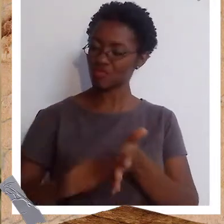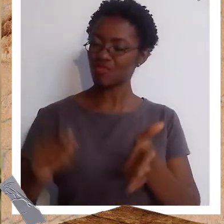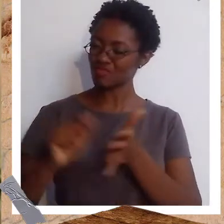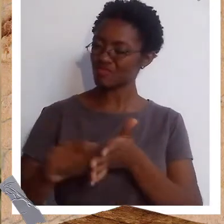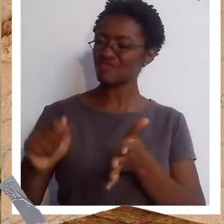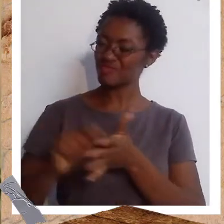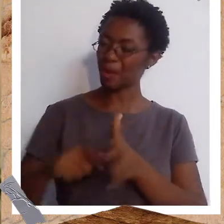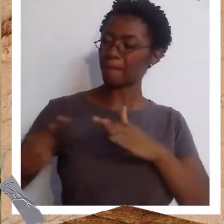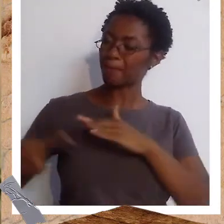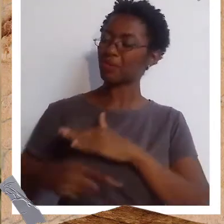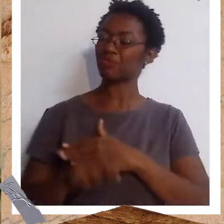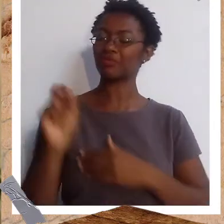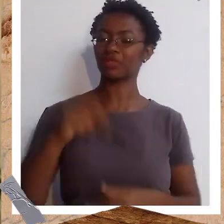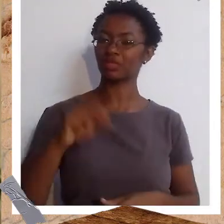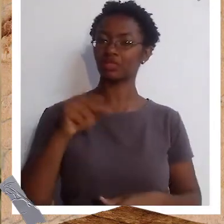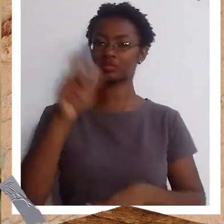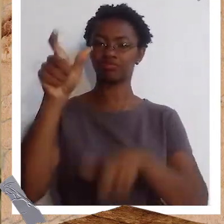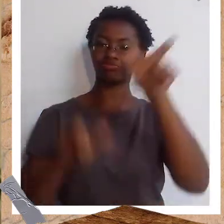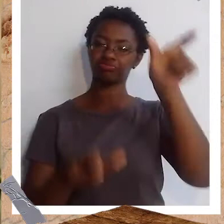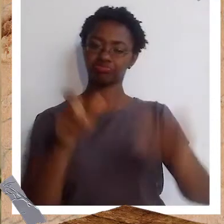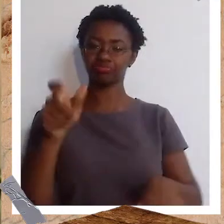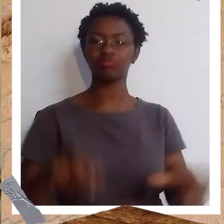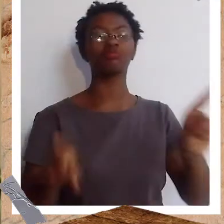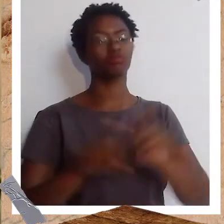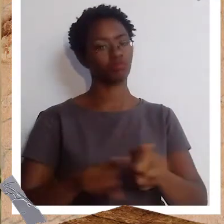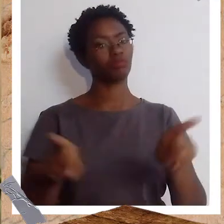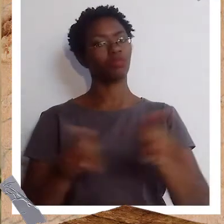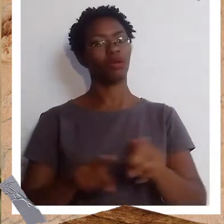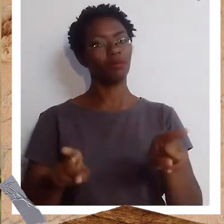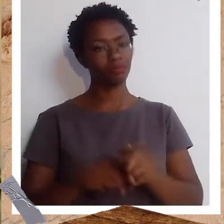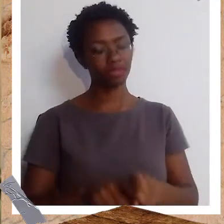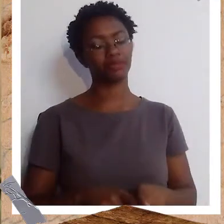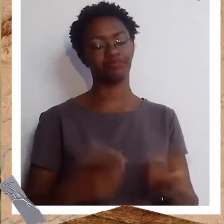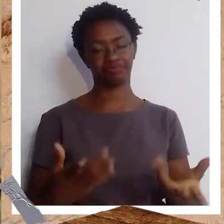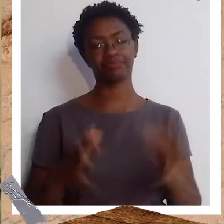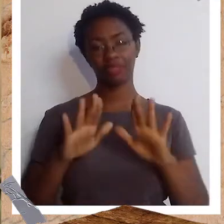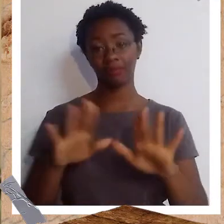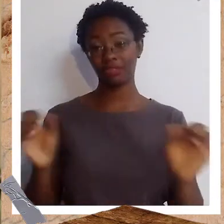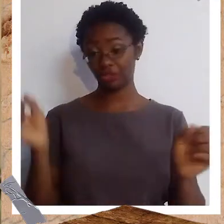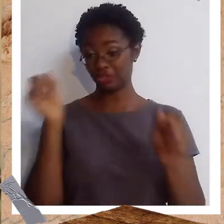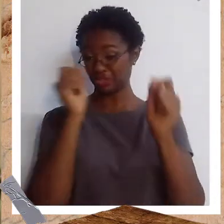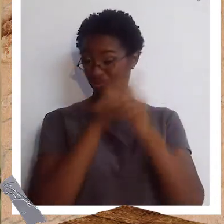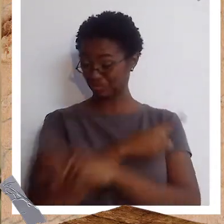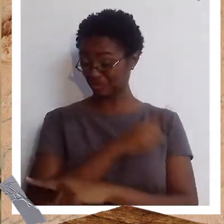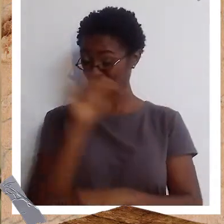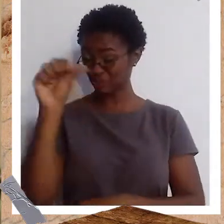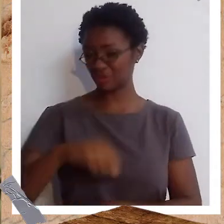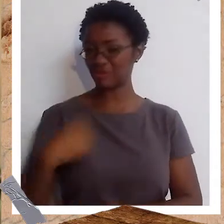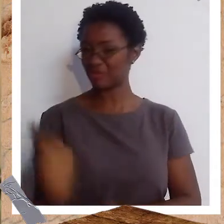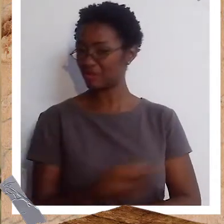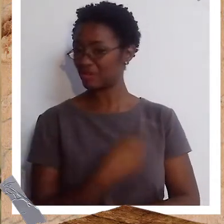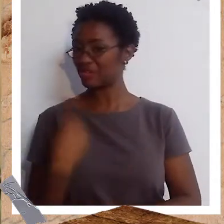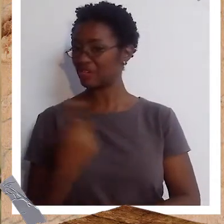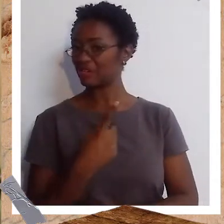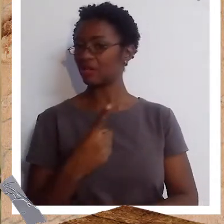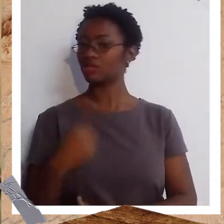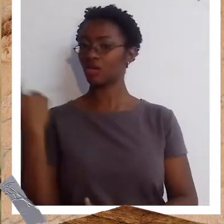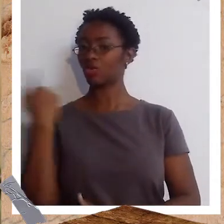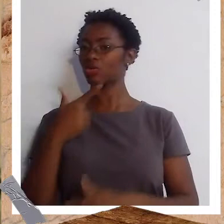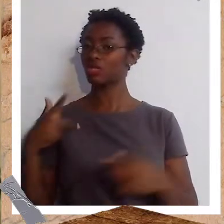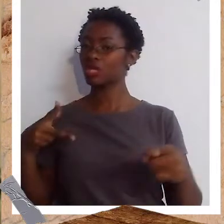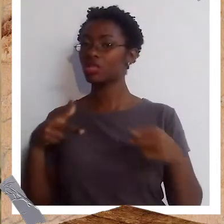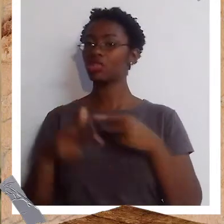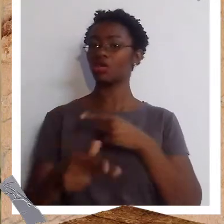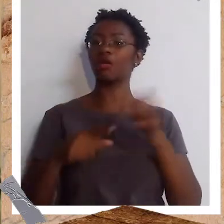desses personagens e símbolos que fazem Carolina. Mais difícil para a gente, Marcelo, é conseguir interromper o processo